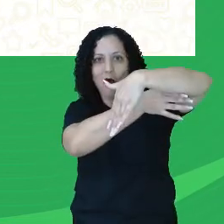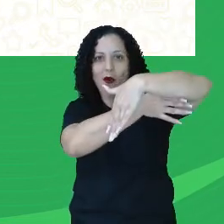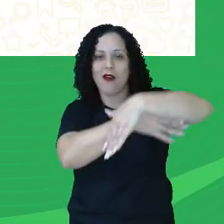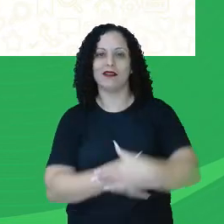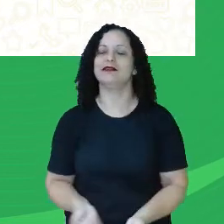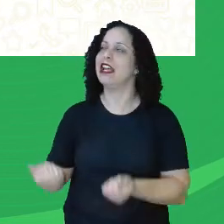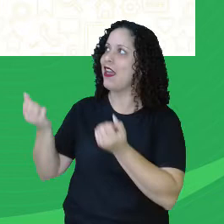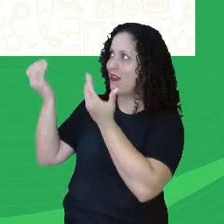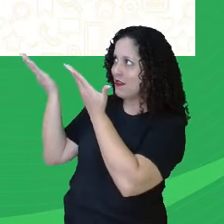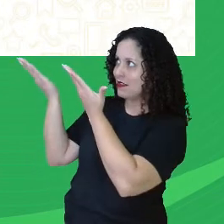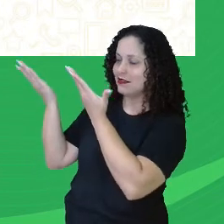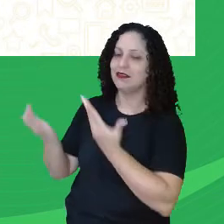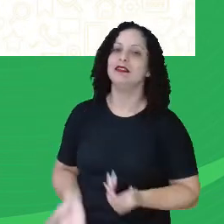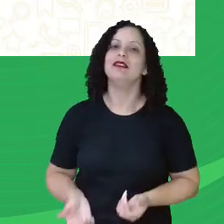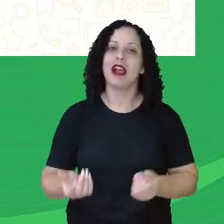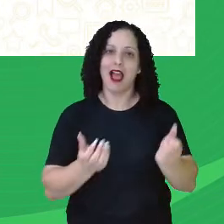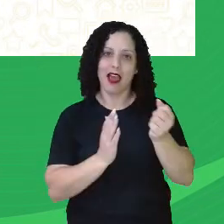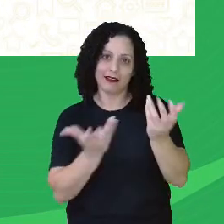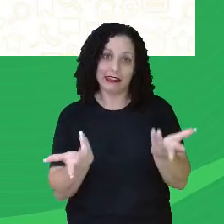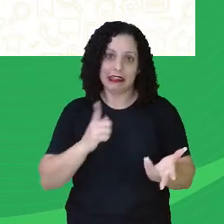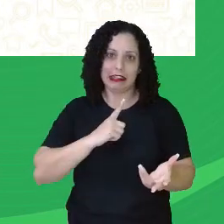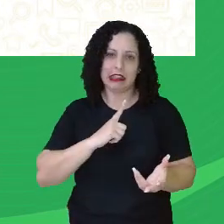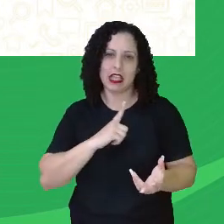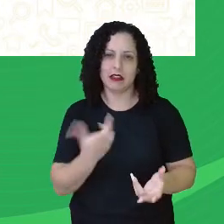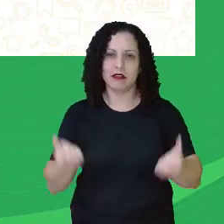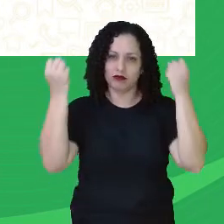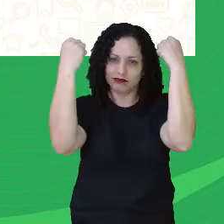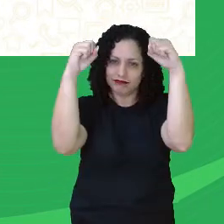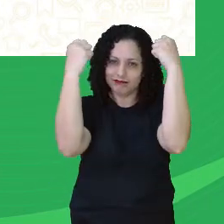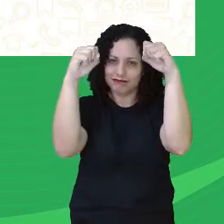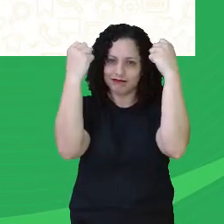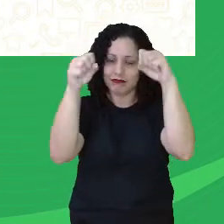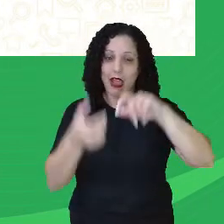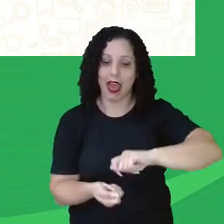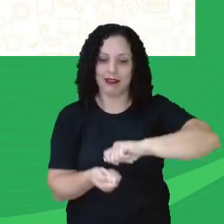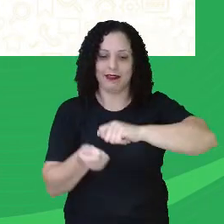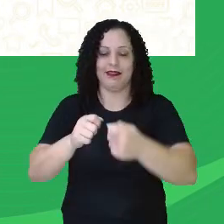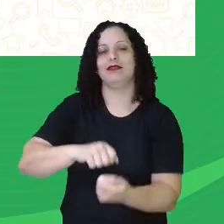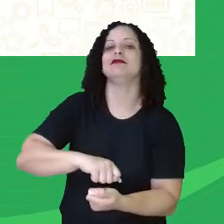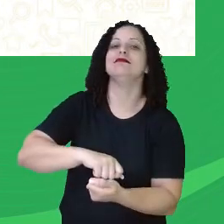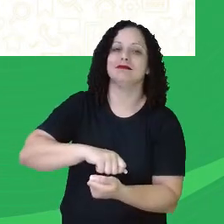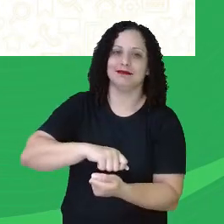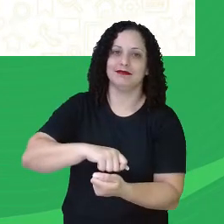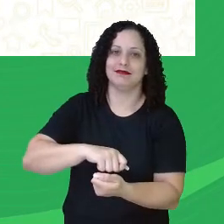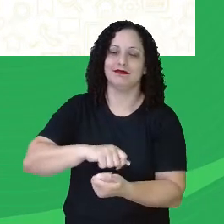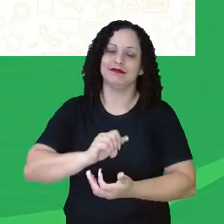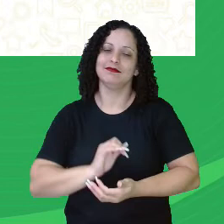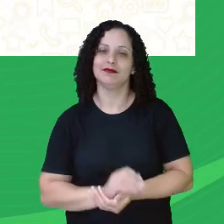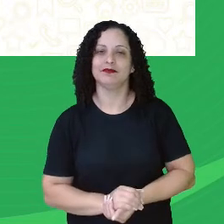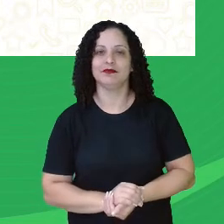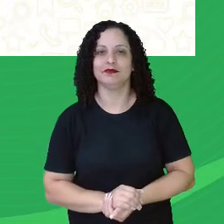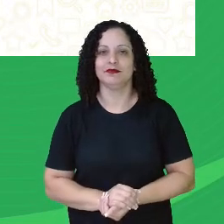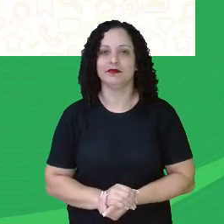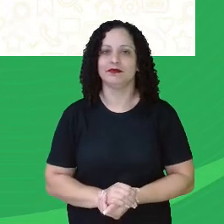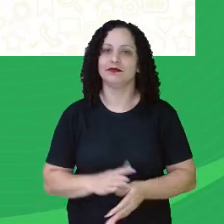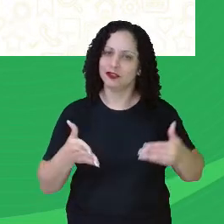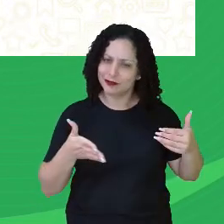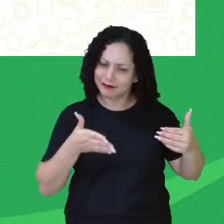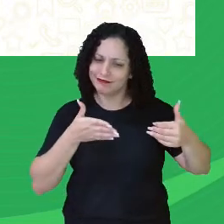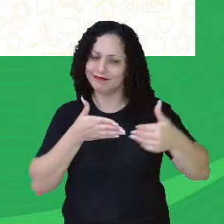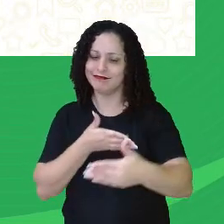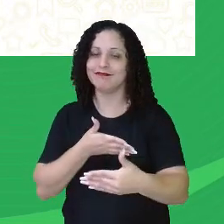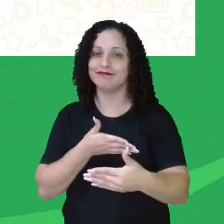de atividade, a gente chama de educação física adaptada. Vamos seguir para o